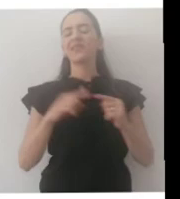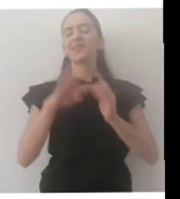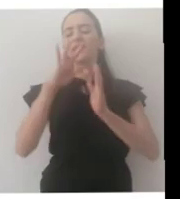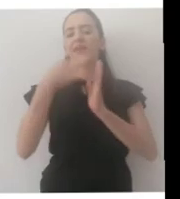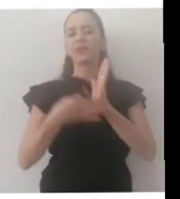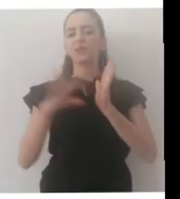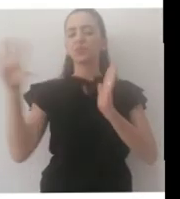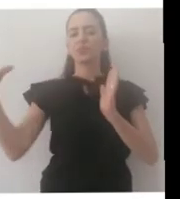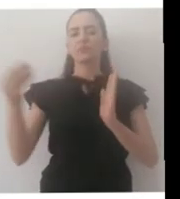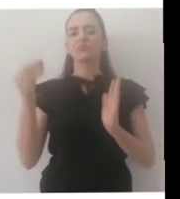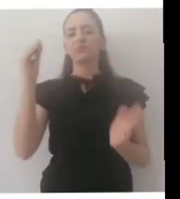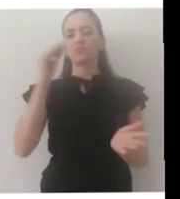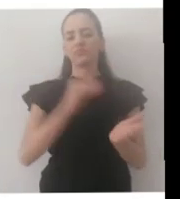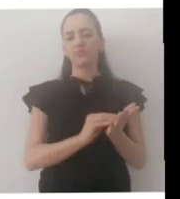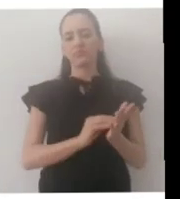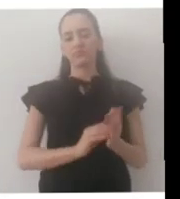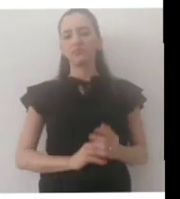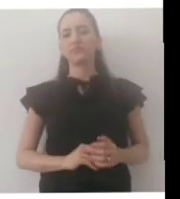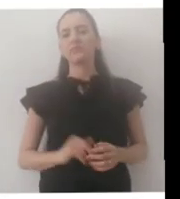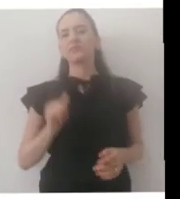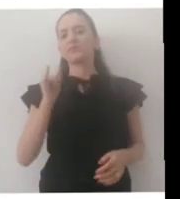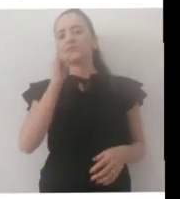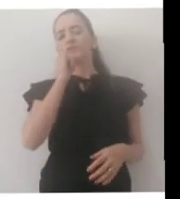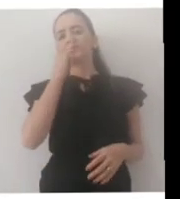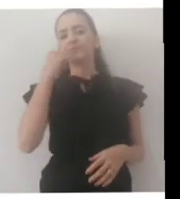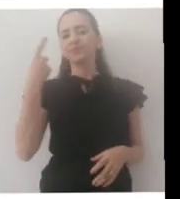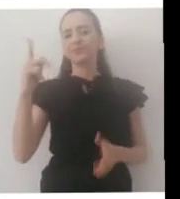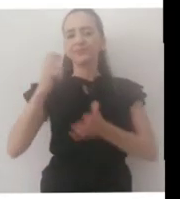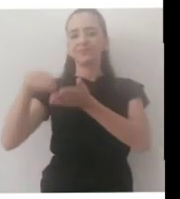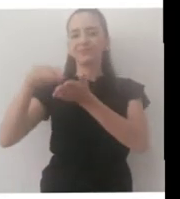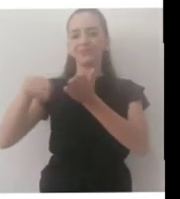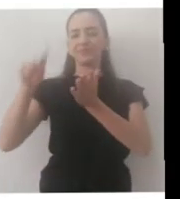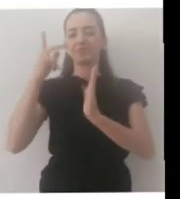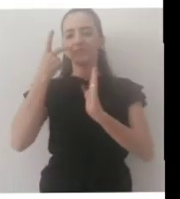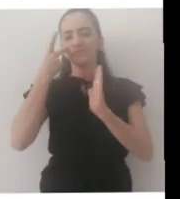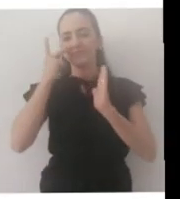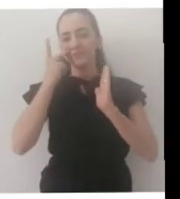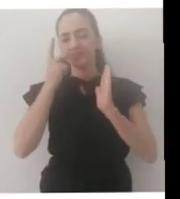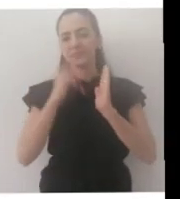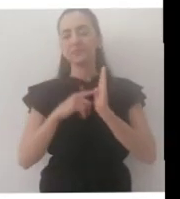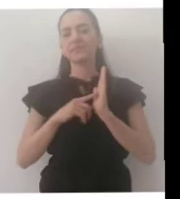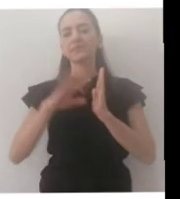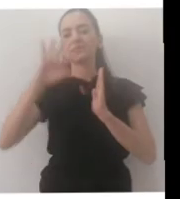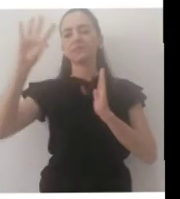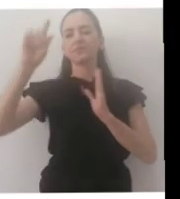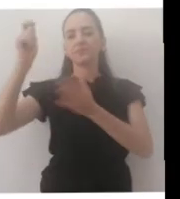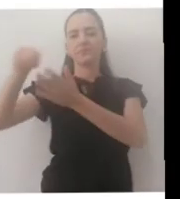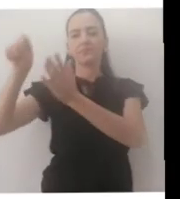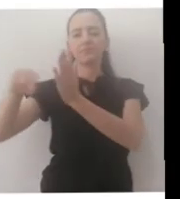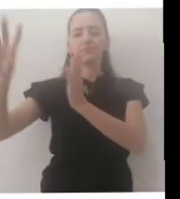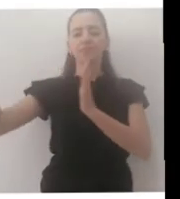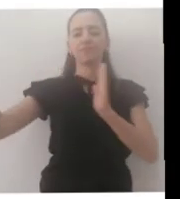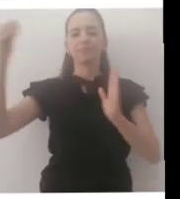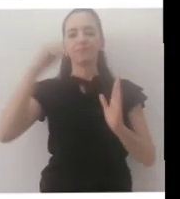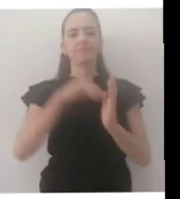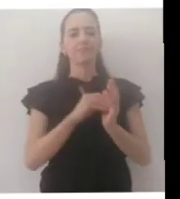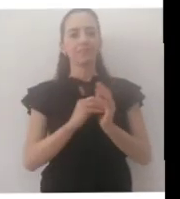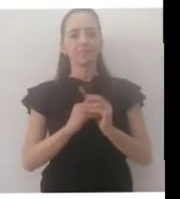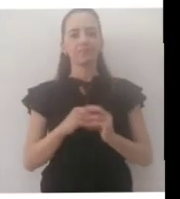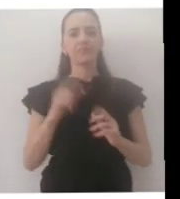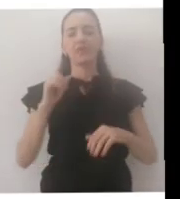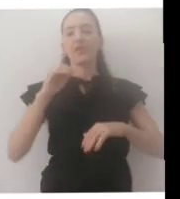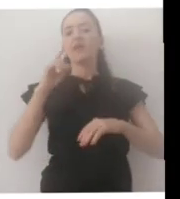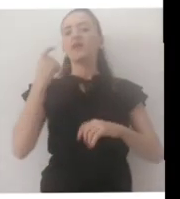entrar agora é o apêndice. O que é o apêndice, Karine? Apêndice são textos na íntegra. Então, o apêndice é a obra de